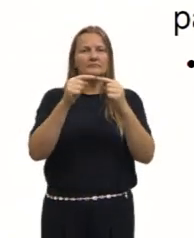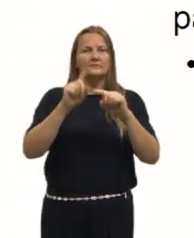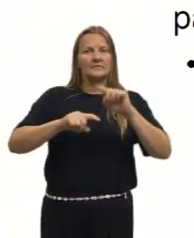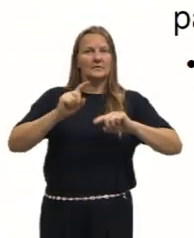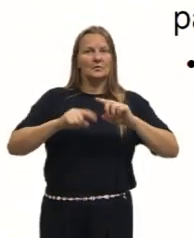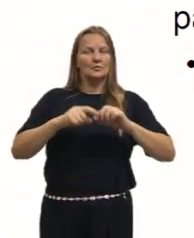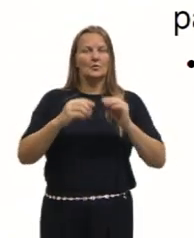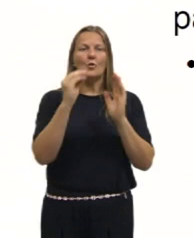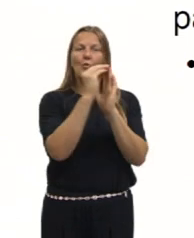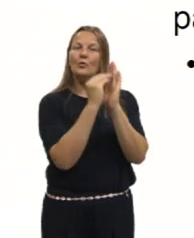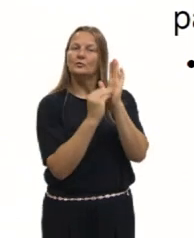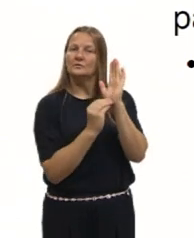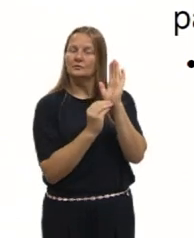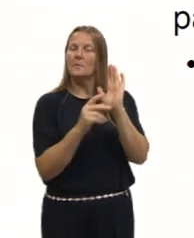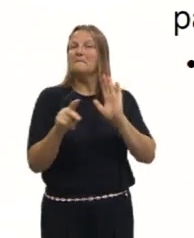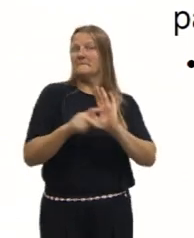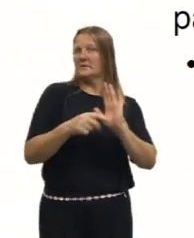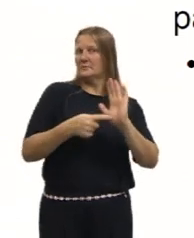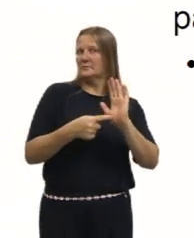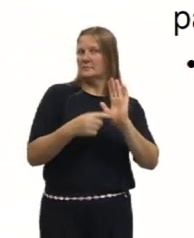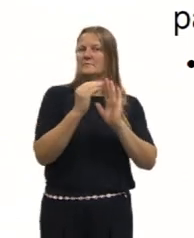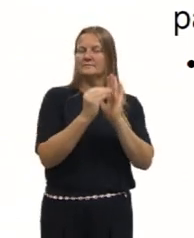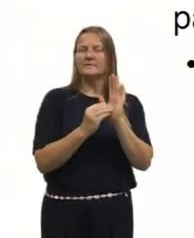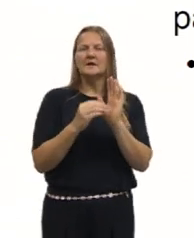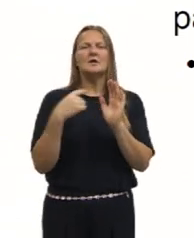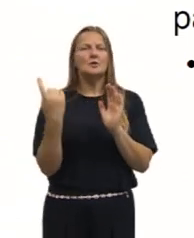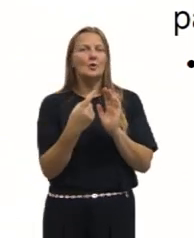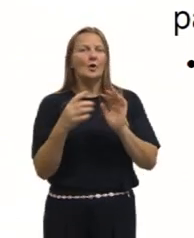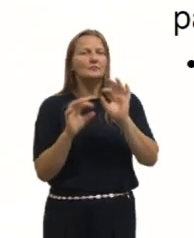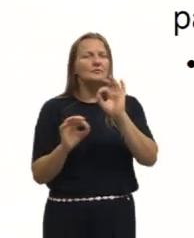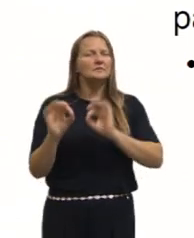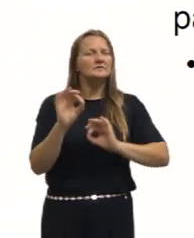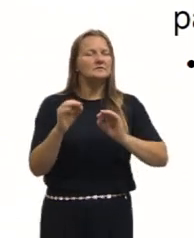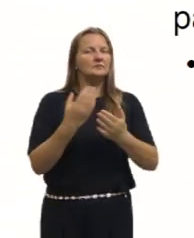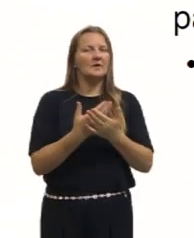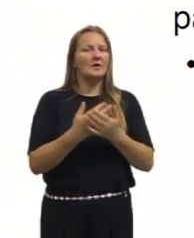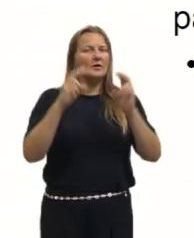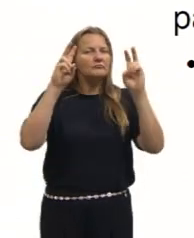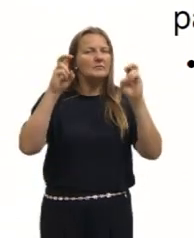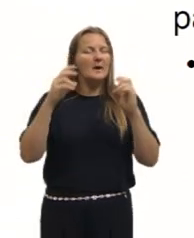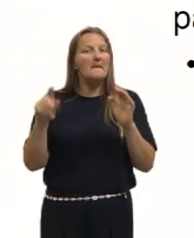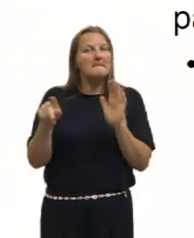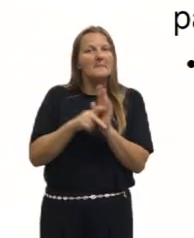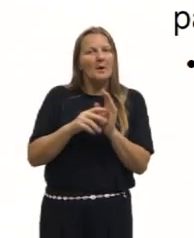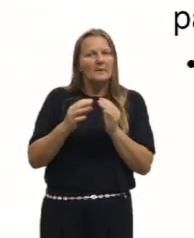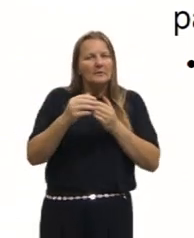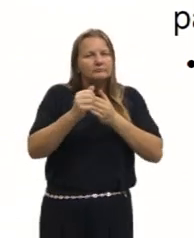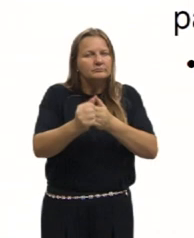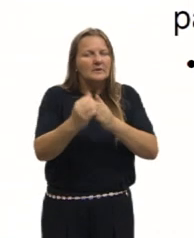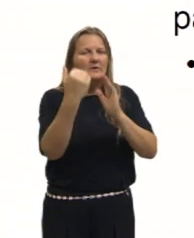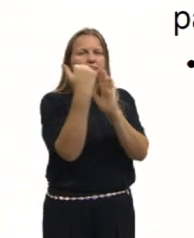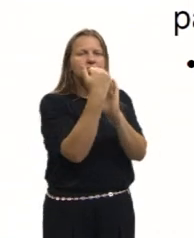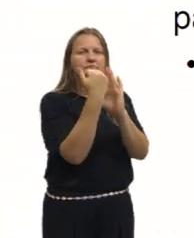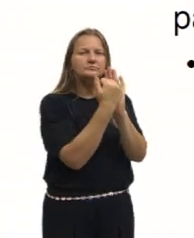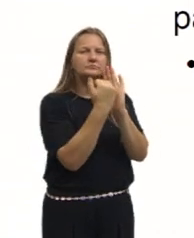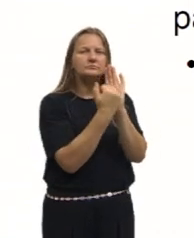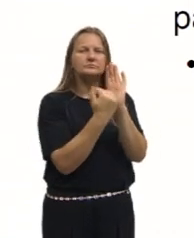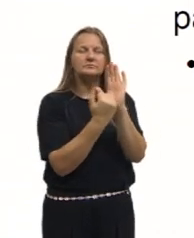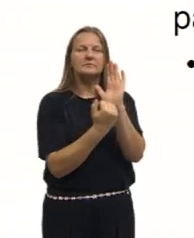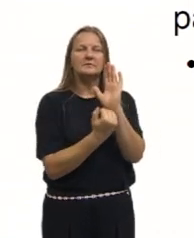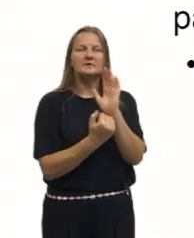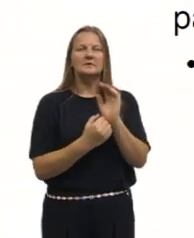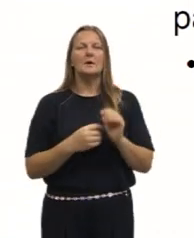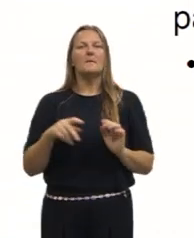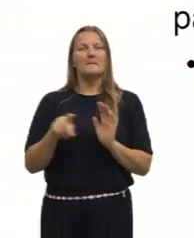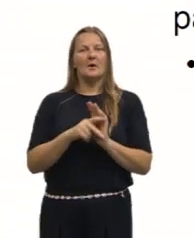de conteúdos e a gente foi organizando os temas das aulas exatamente pela lista de objetos de